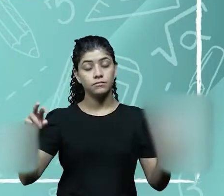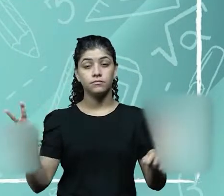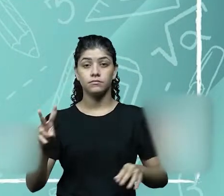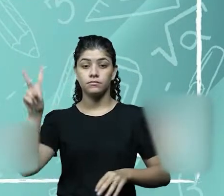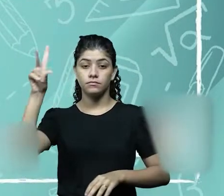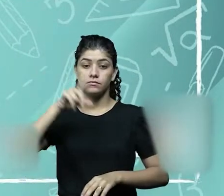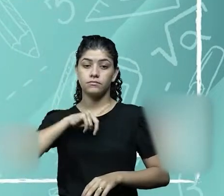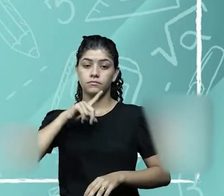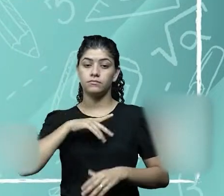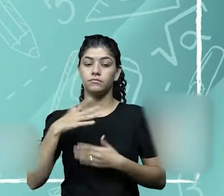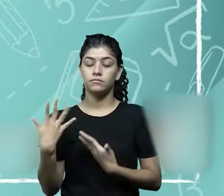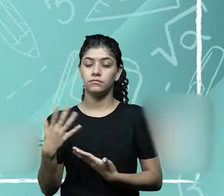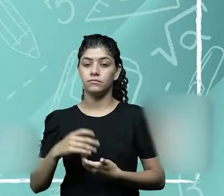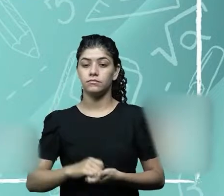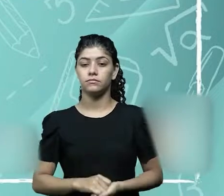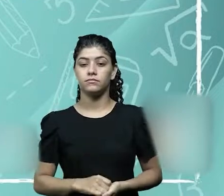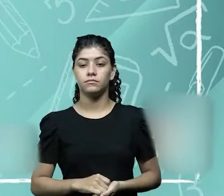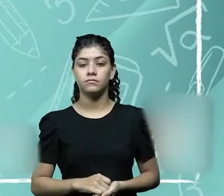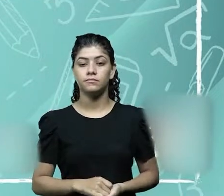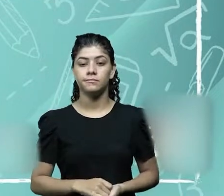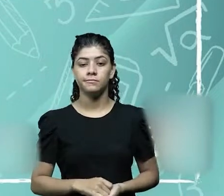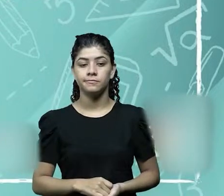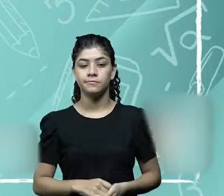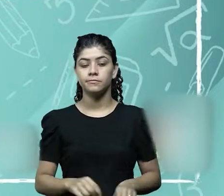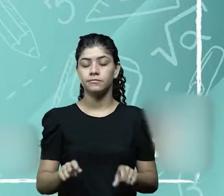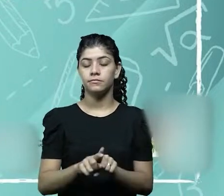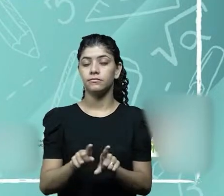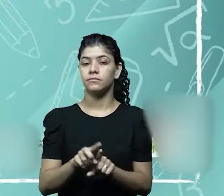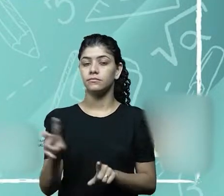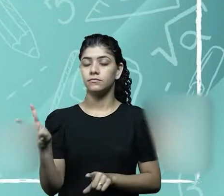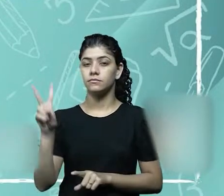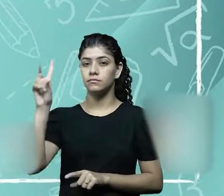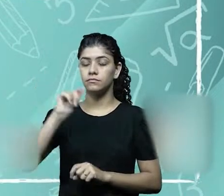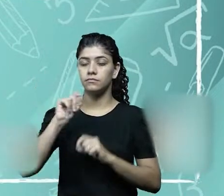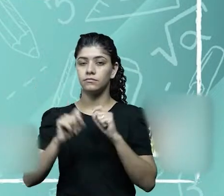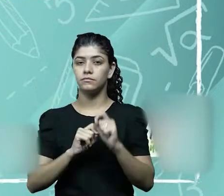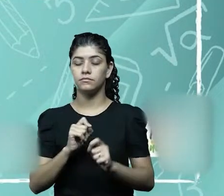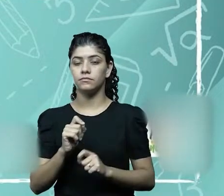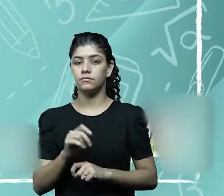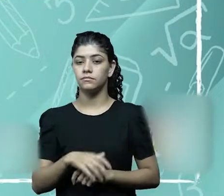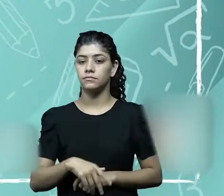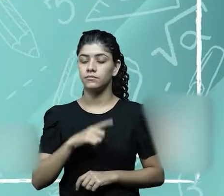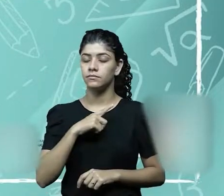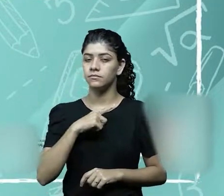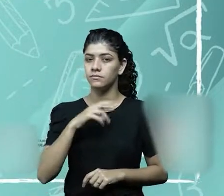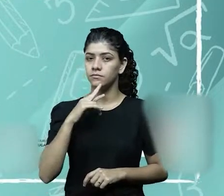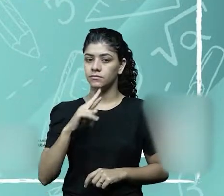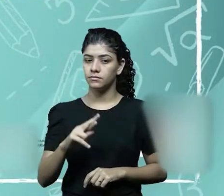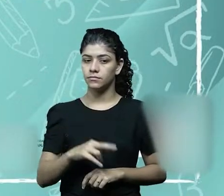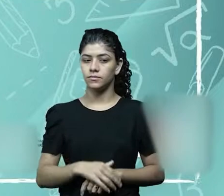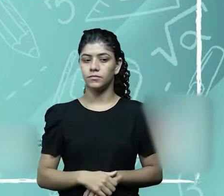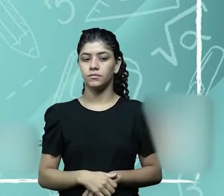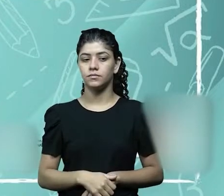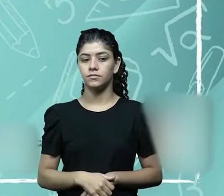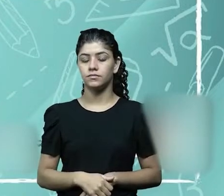que aparece ali na medida, é o valor que você vai ter como resultado. E porém nós